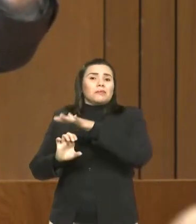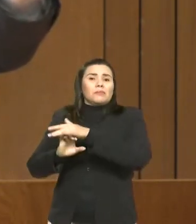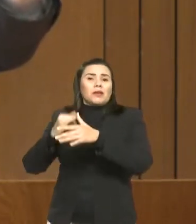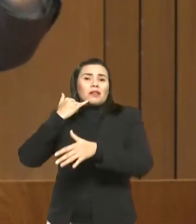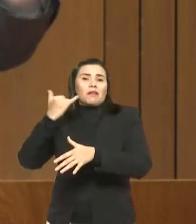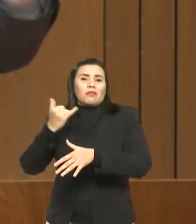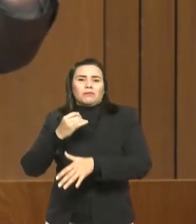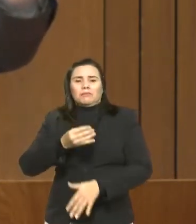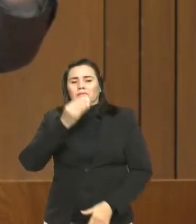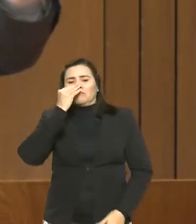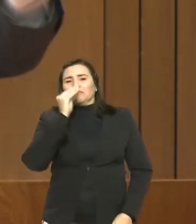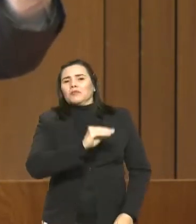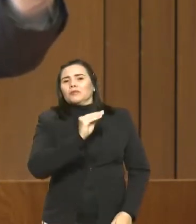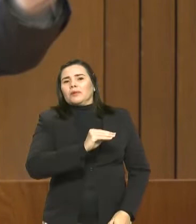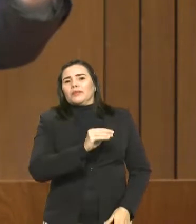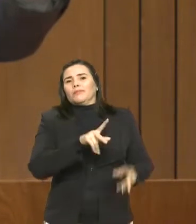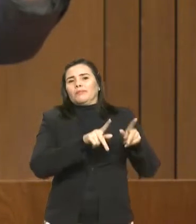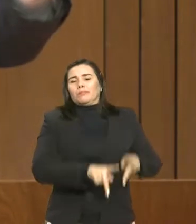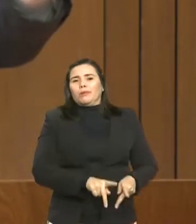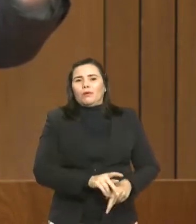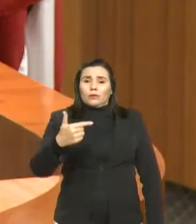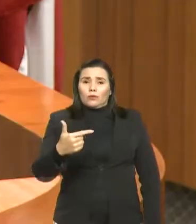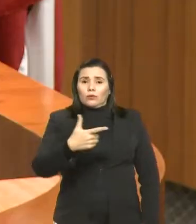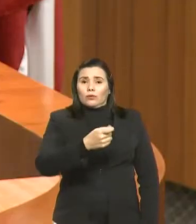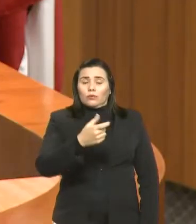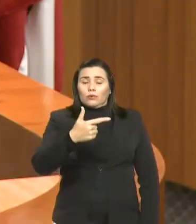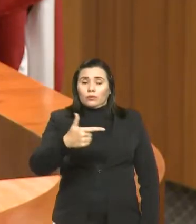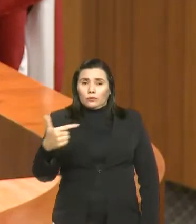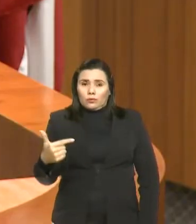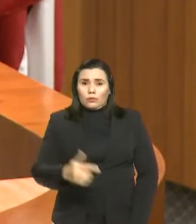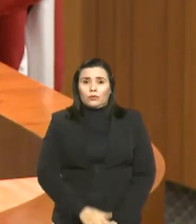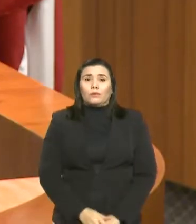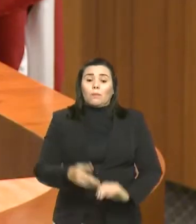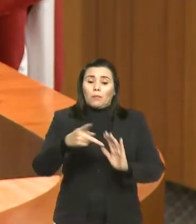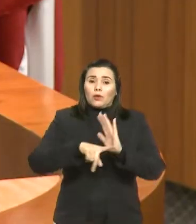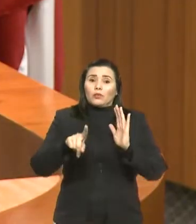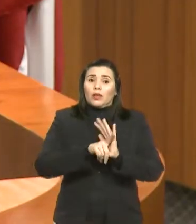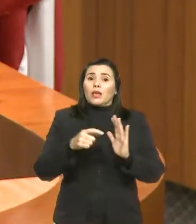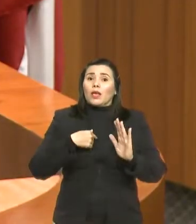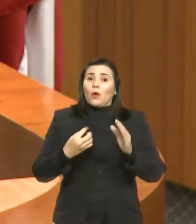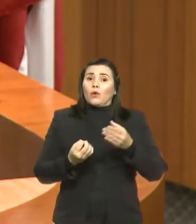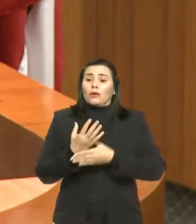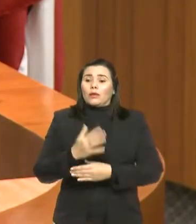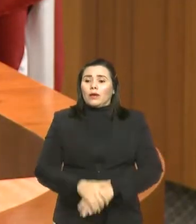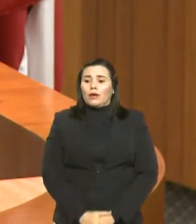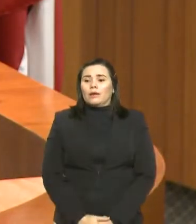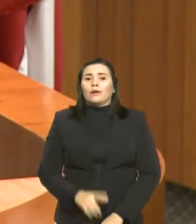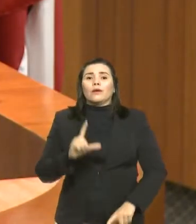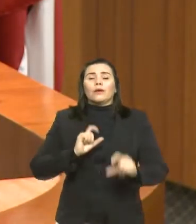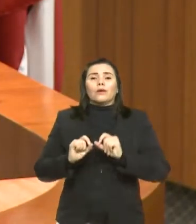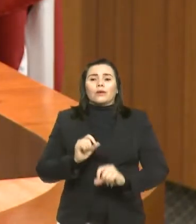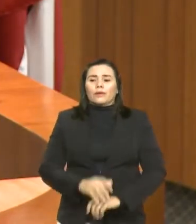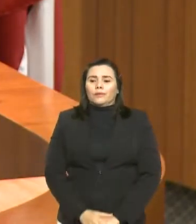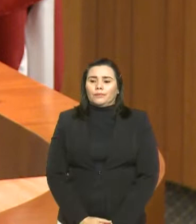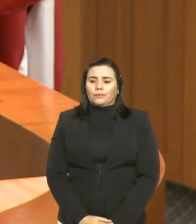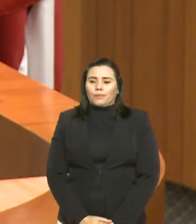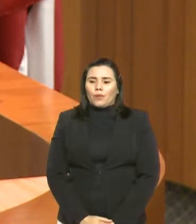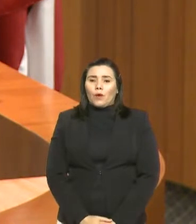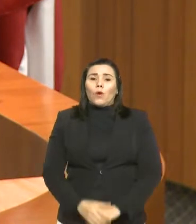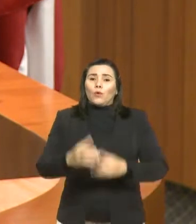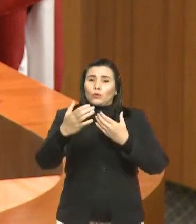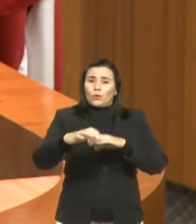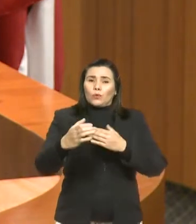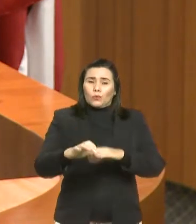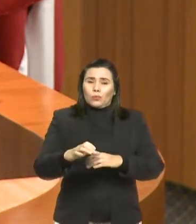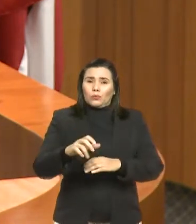lei que tratava da cláusula de Barreiras em concursos públicos ainda sobre este tema o deputado Dr iglesio fez alguns esclarecimentos